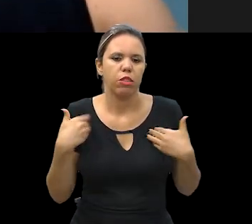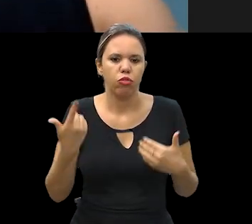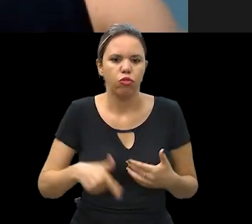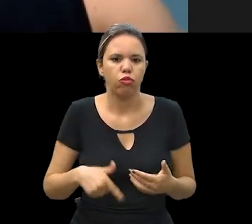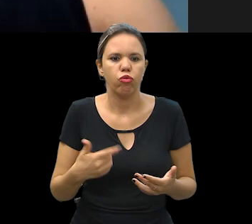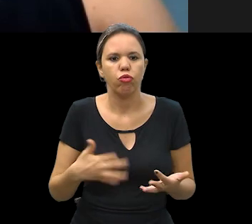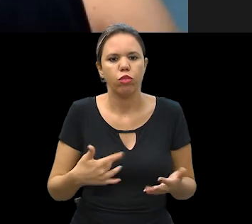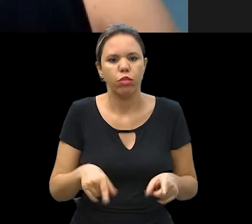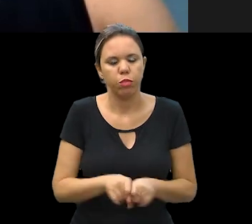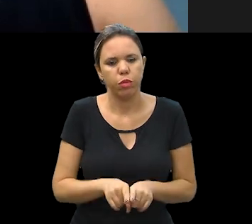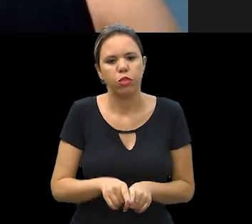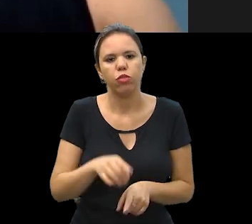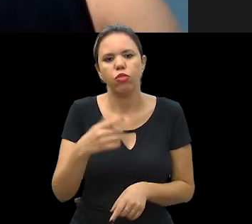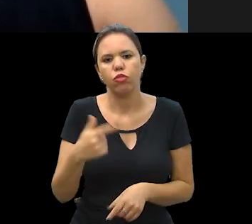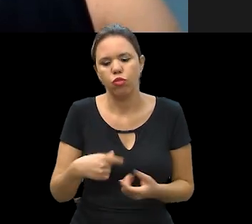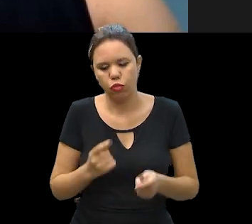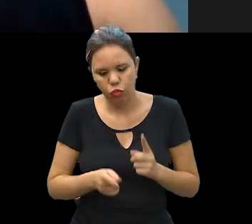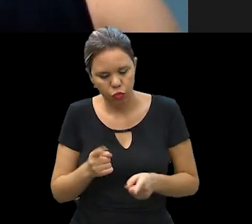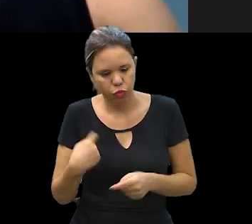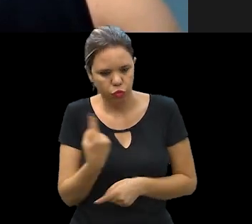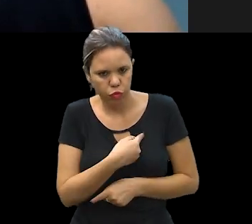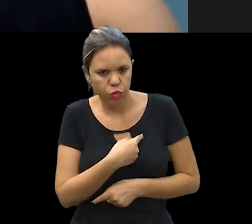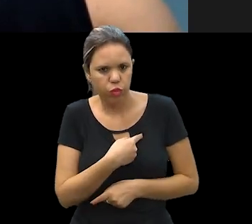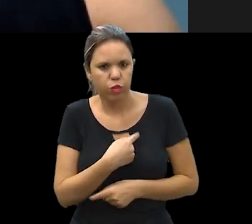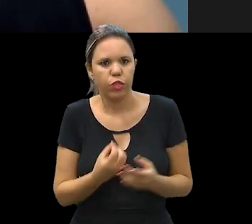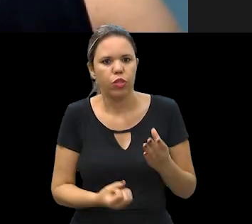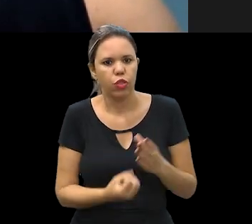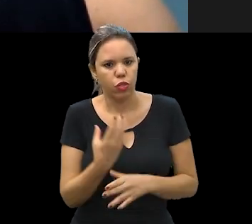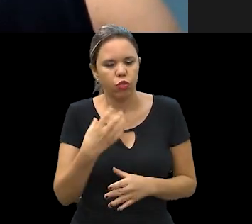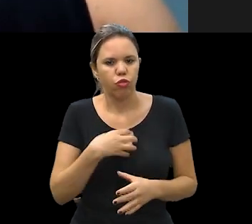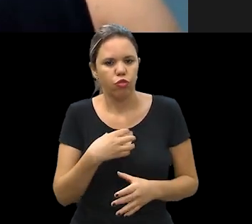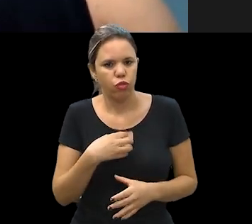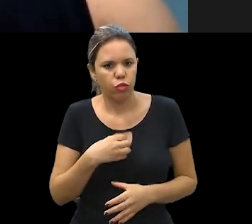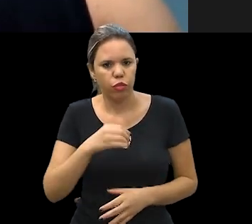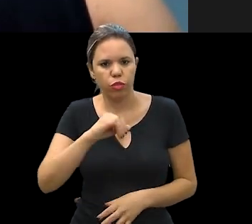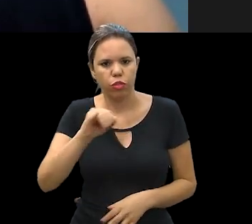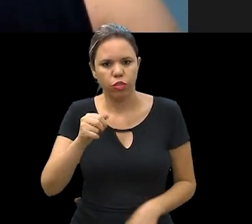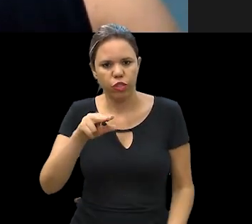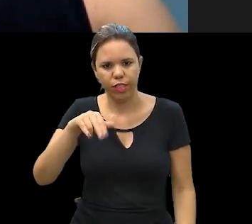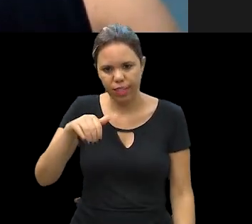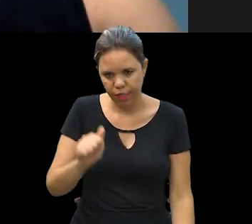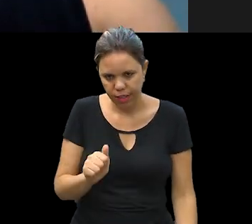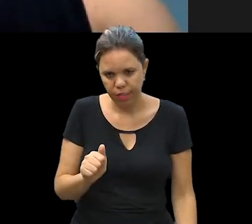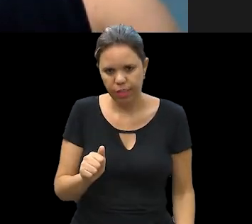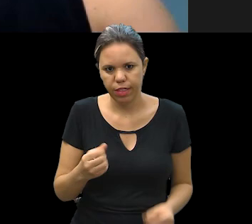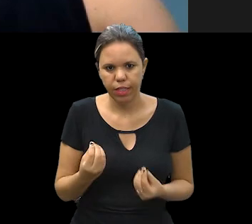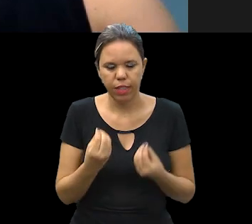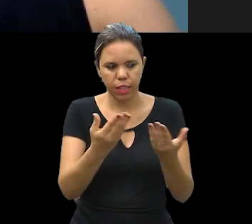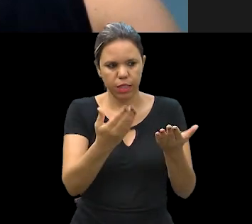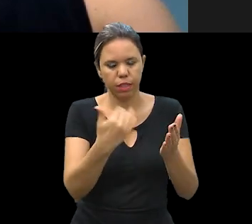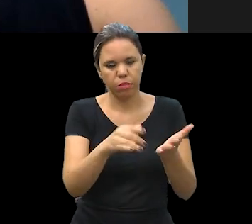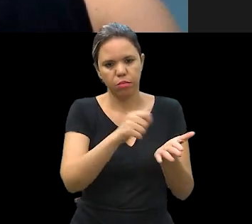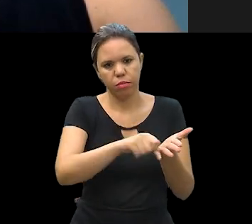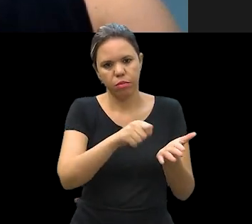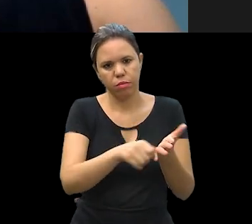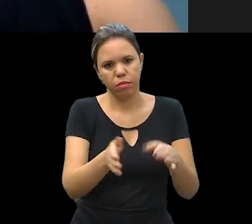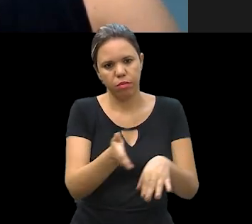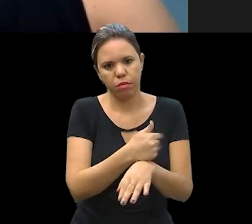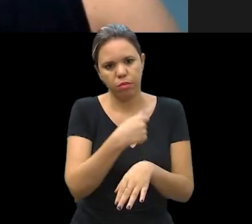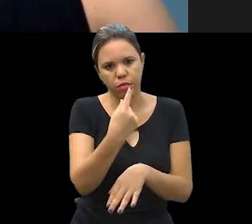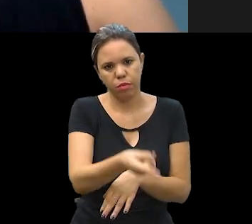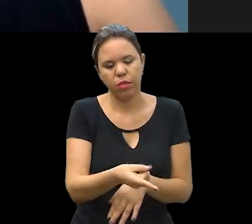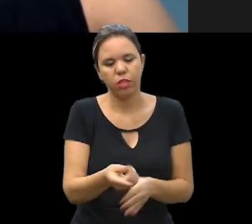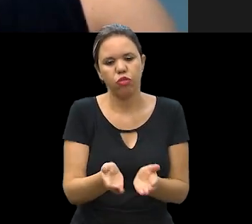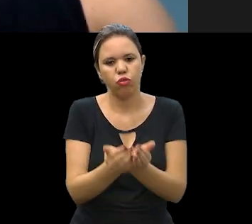que eles iam tocar lá, o Bruno, mais uma vez, nosso baterista, criou essa versão de Janaína e mandamos para eles antes